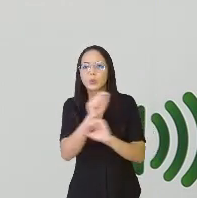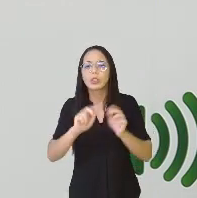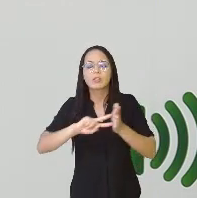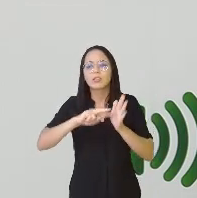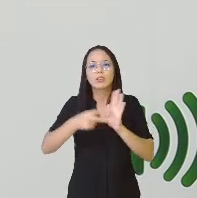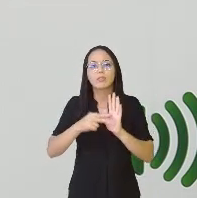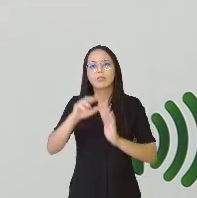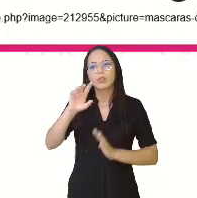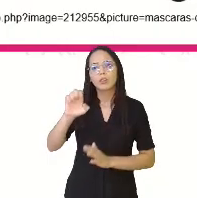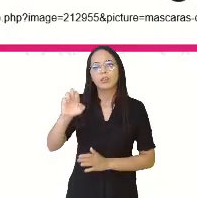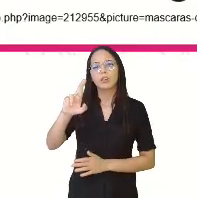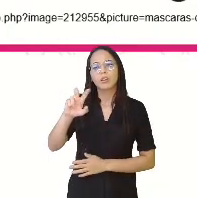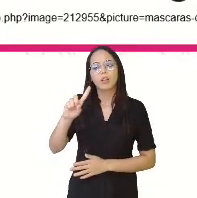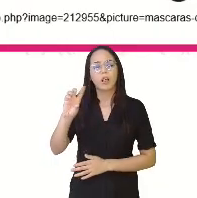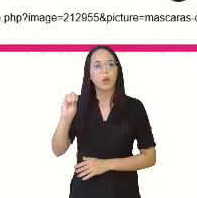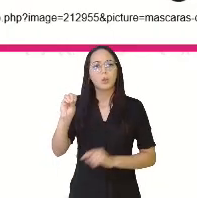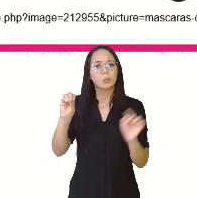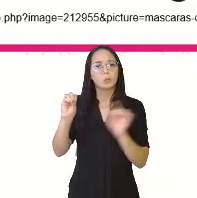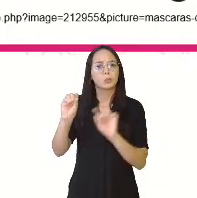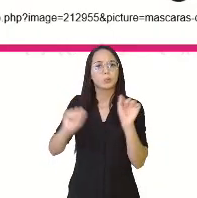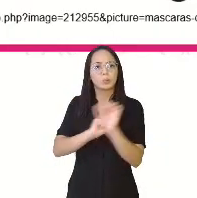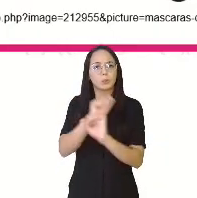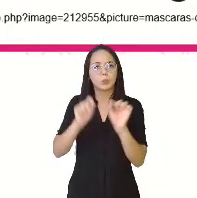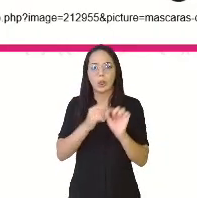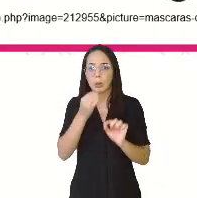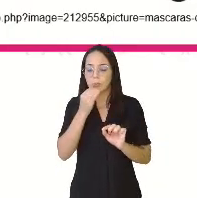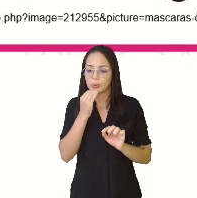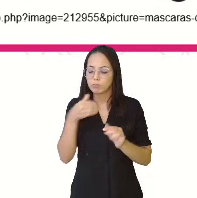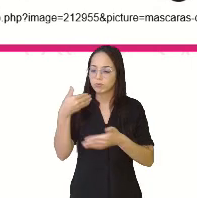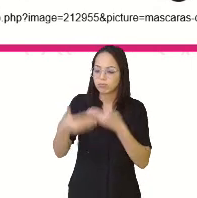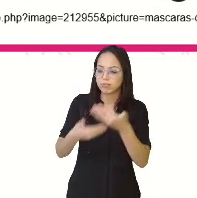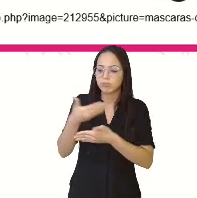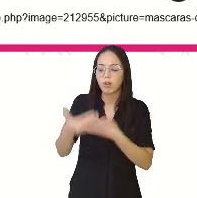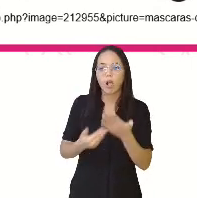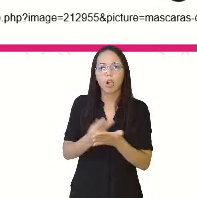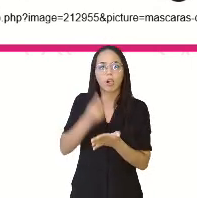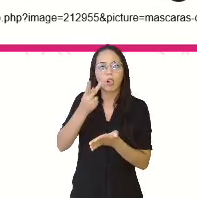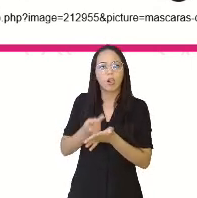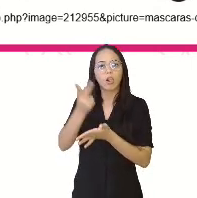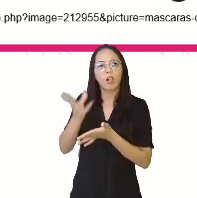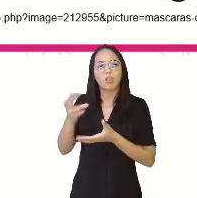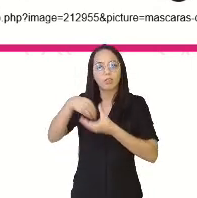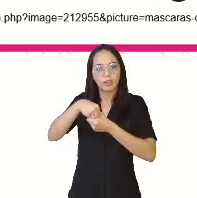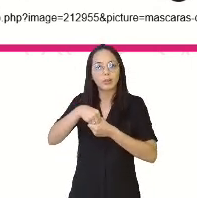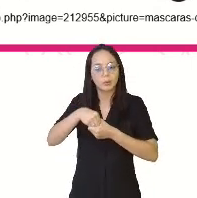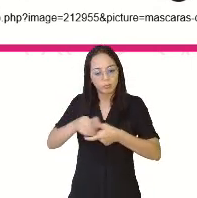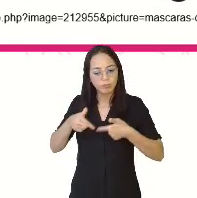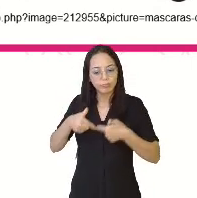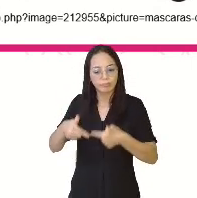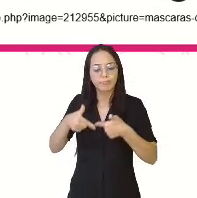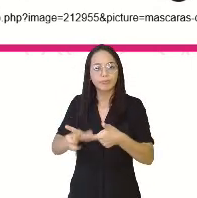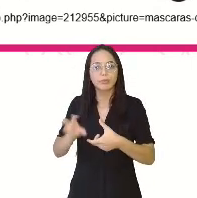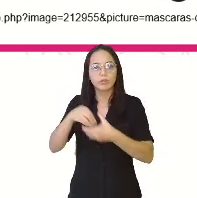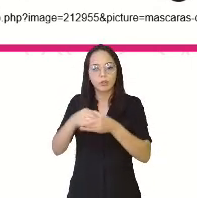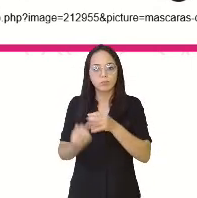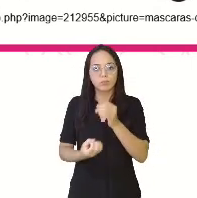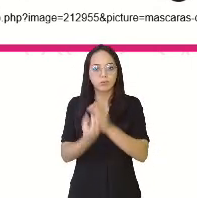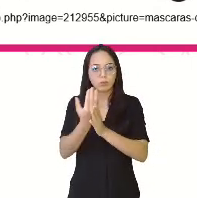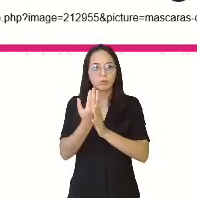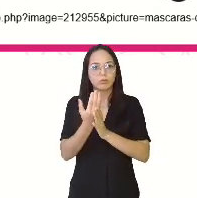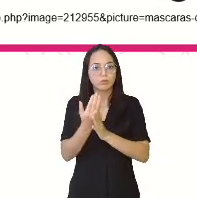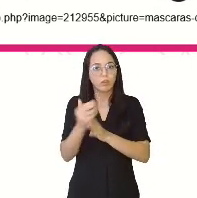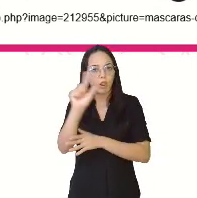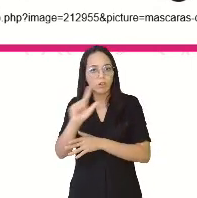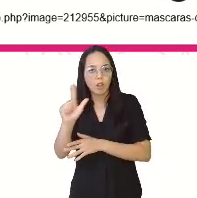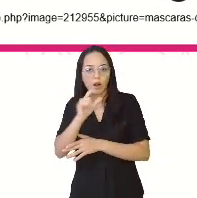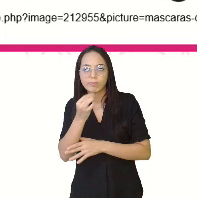enredo? O enredo é a sucessão de acontecimentos que constituem a ação em uma produção literária, que